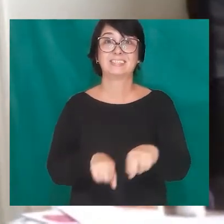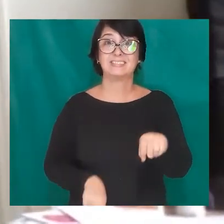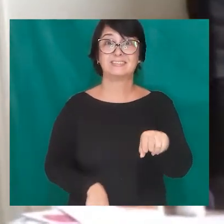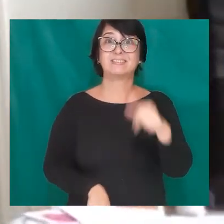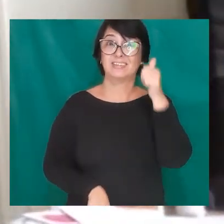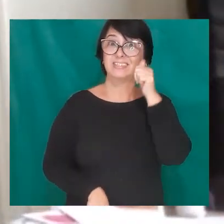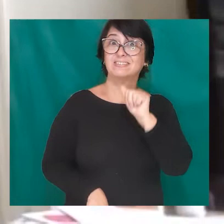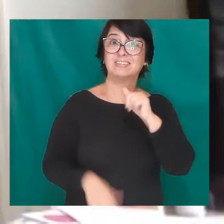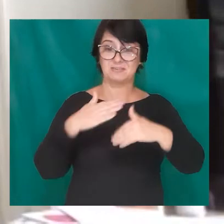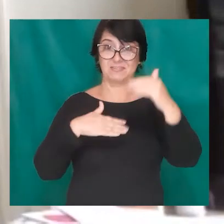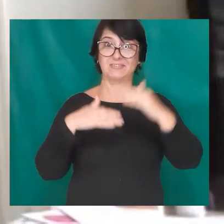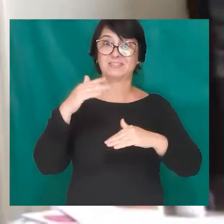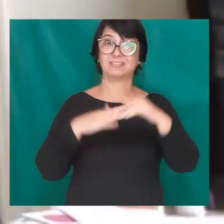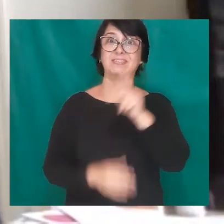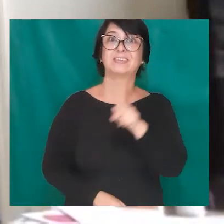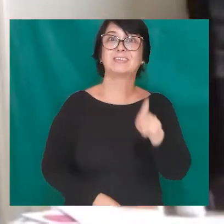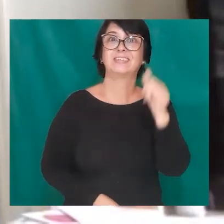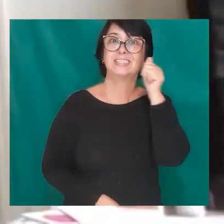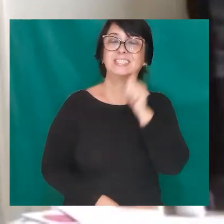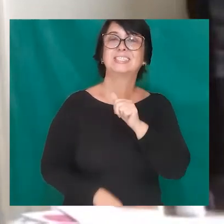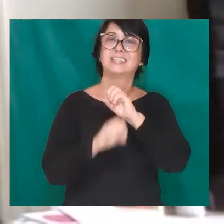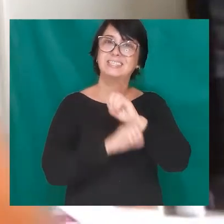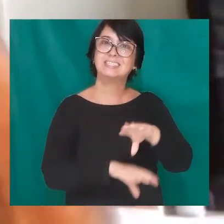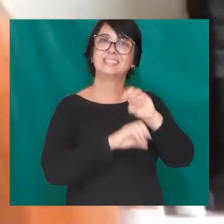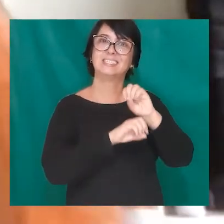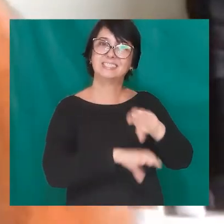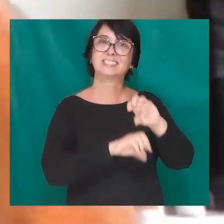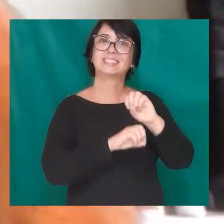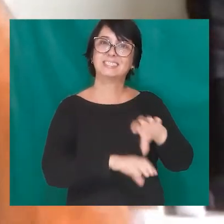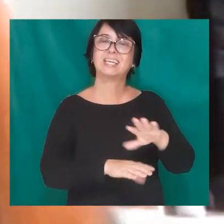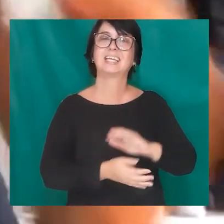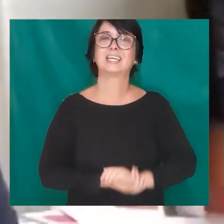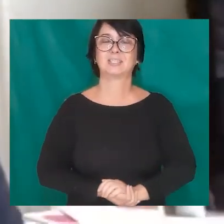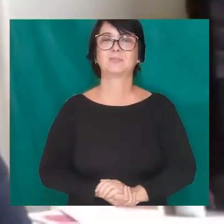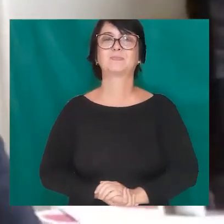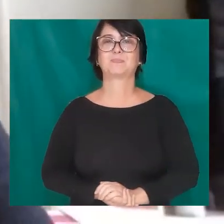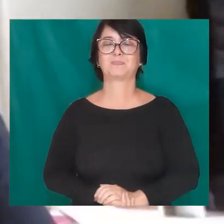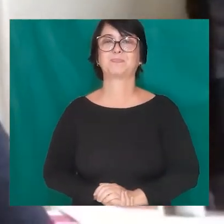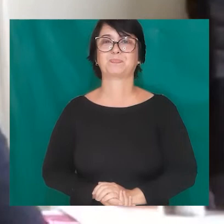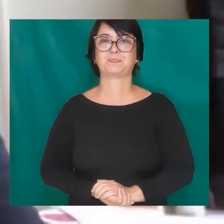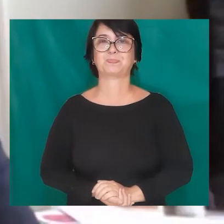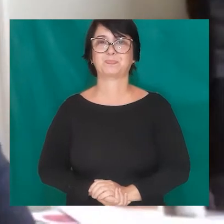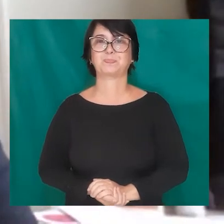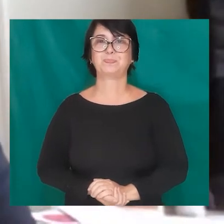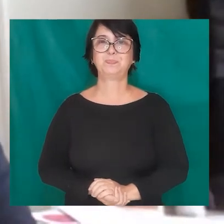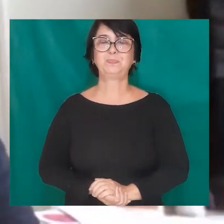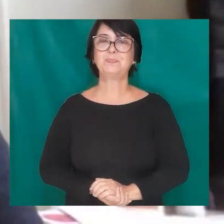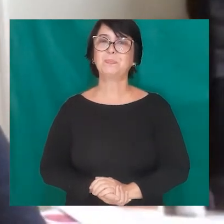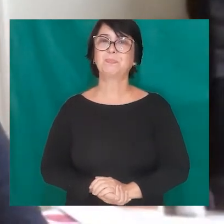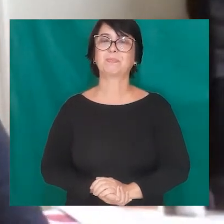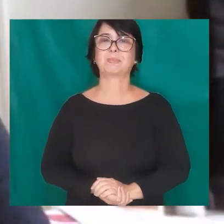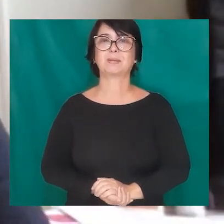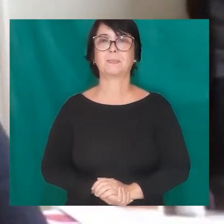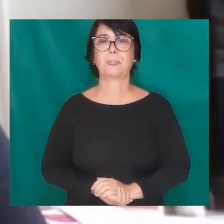duas filhas são professoras de canto também, e elas sabem arregimentar também o pessoal de uma forma bem legal